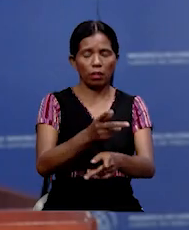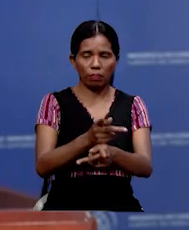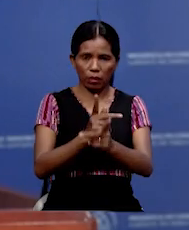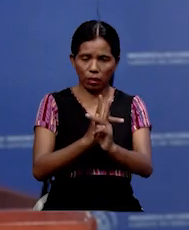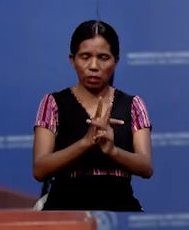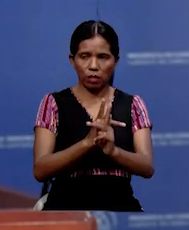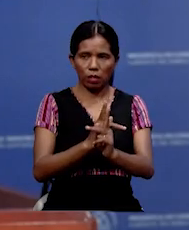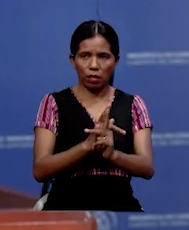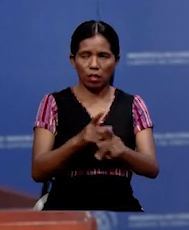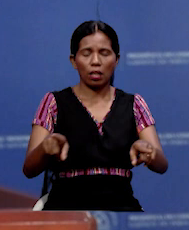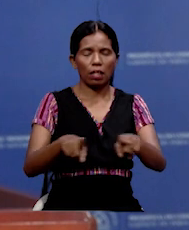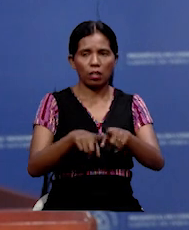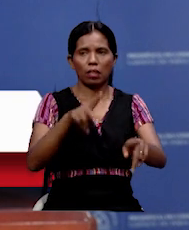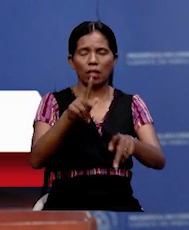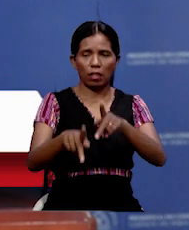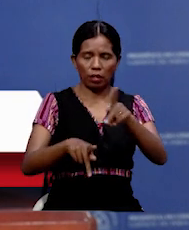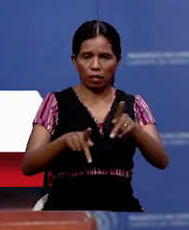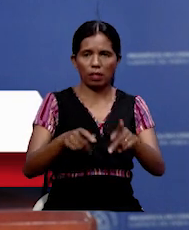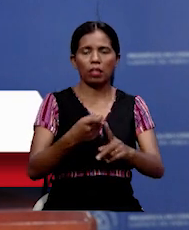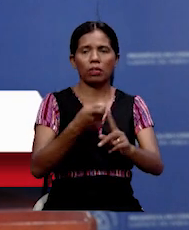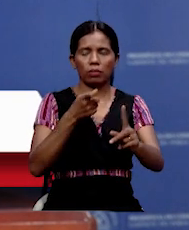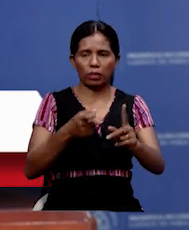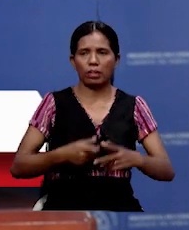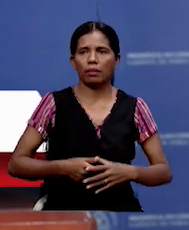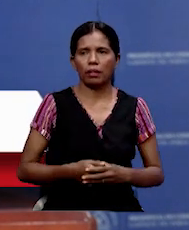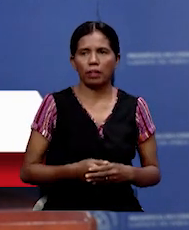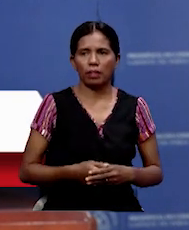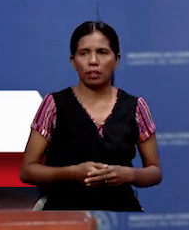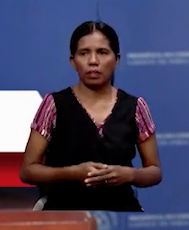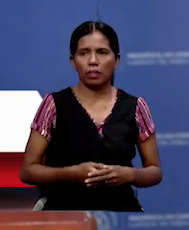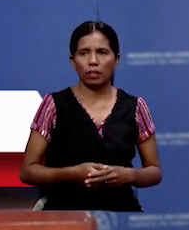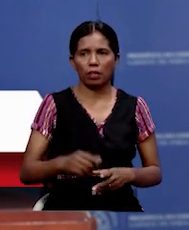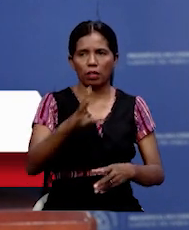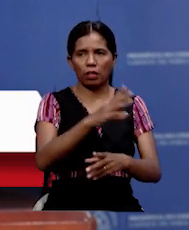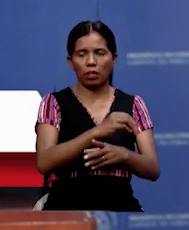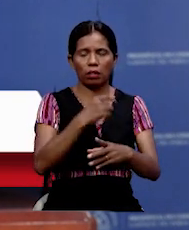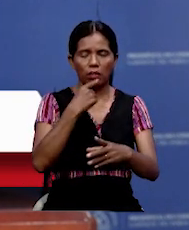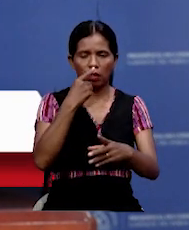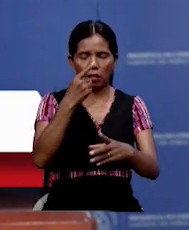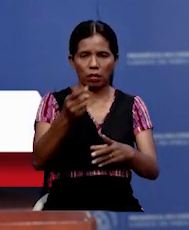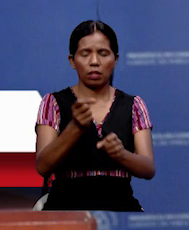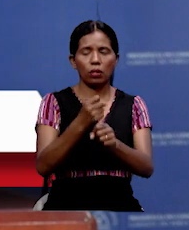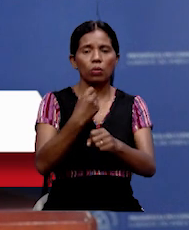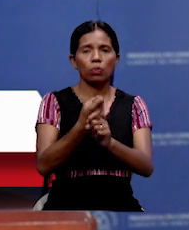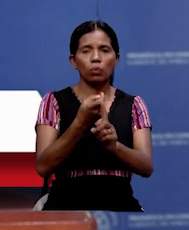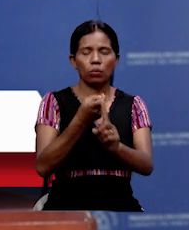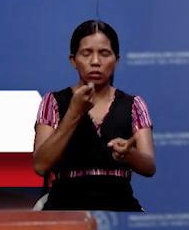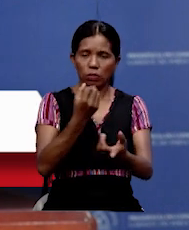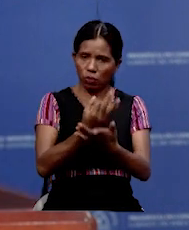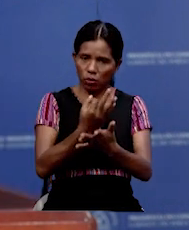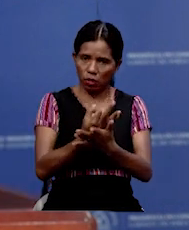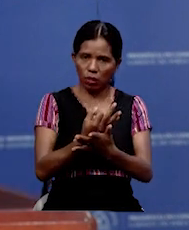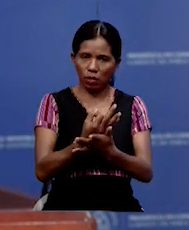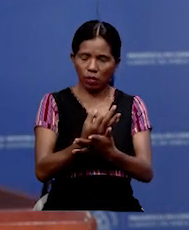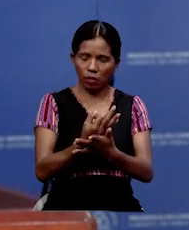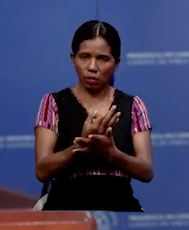é que a combinação o seu special drawing rights, no mons o seu OSAN. Mas